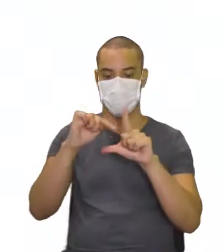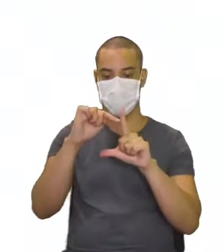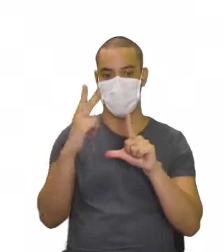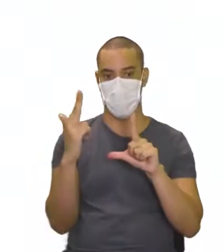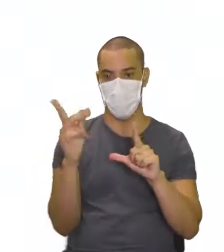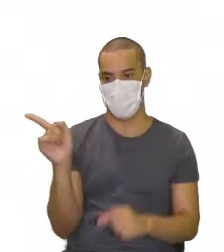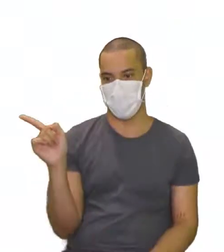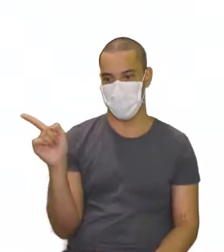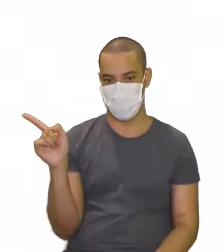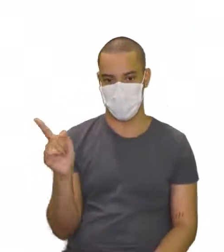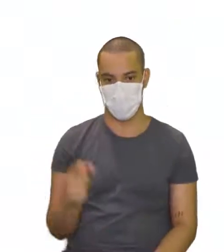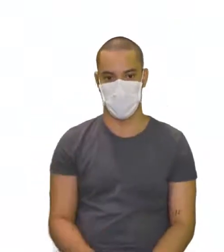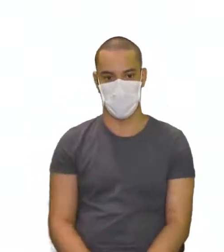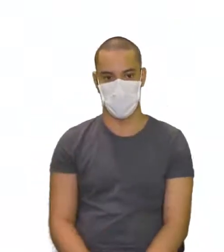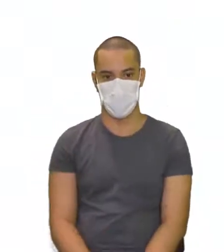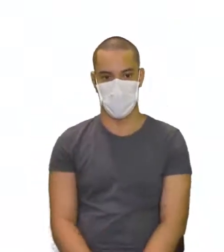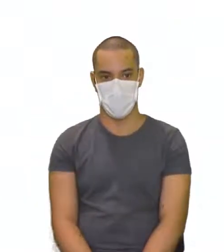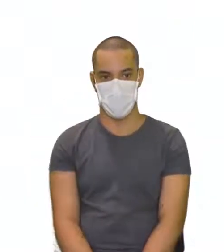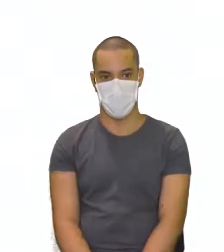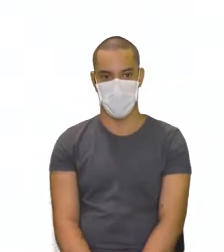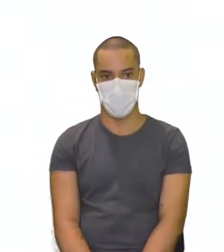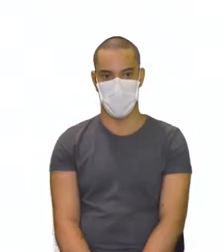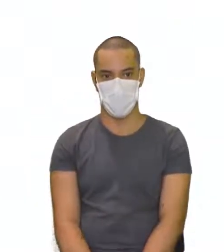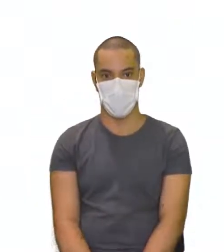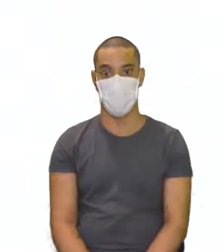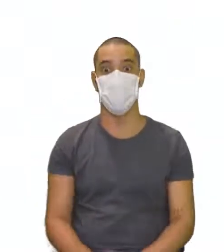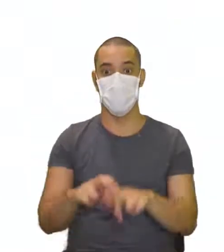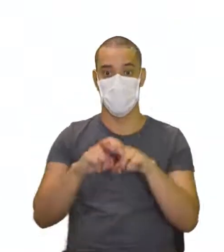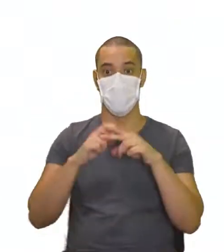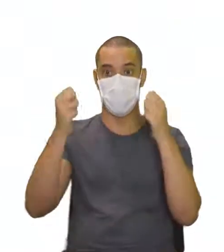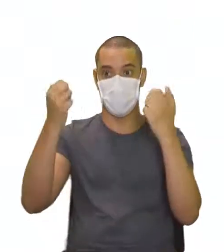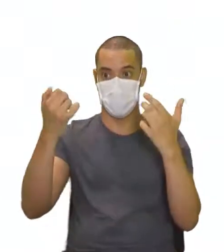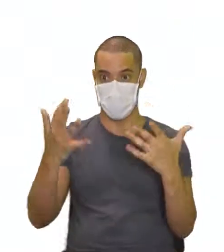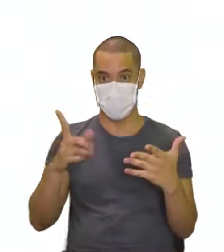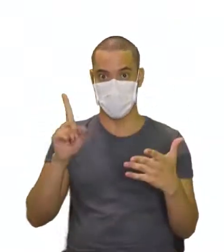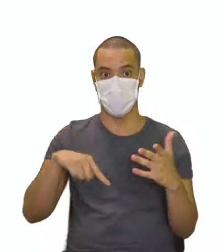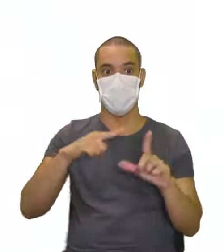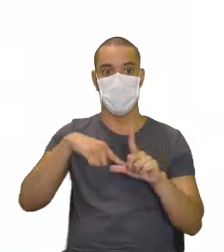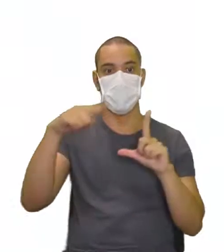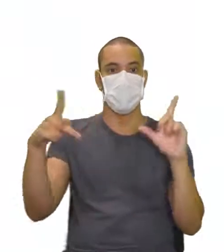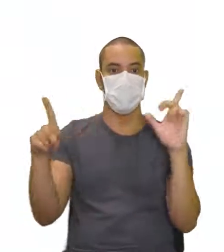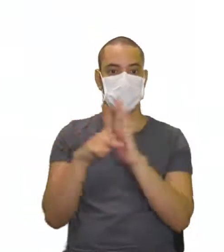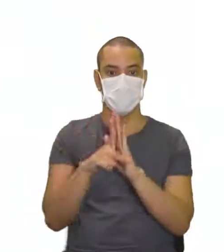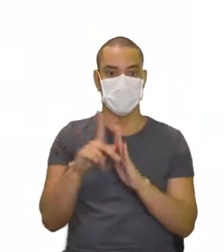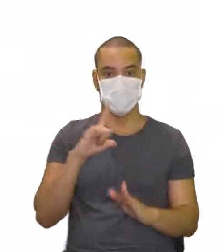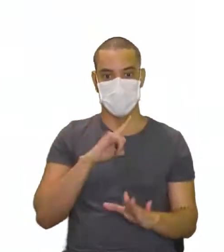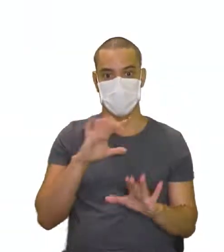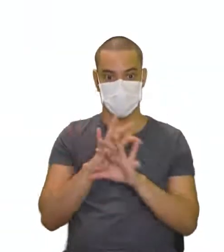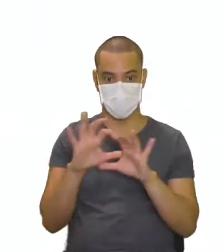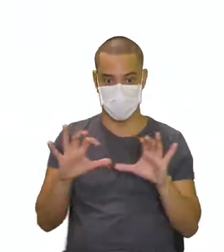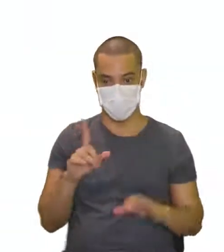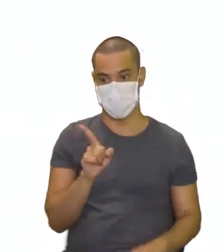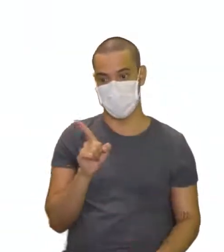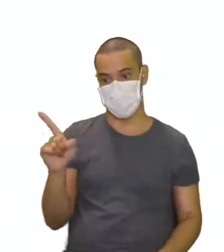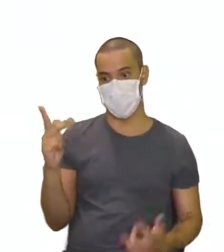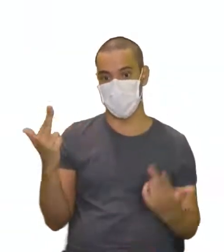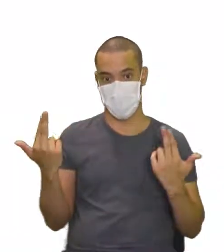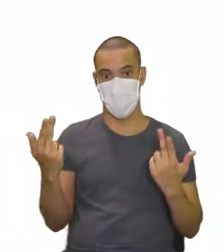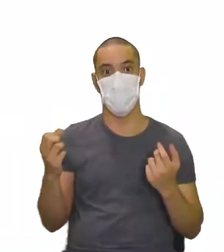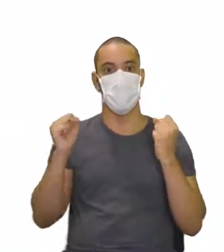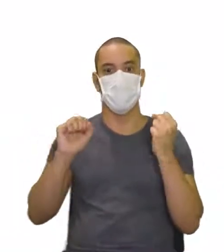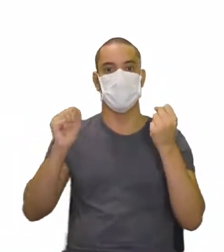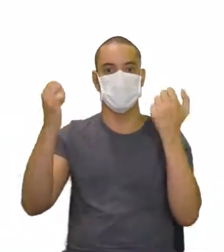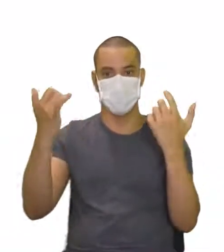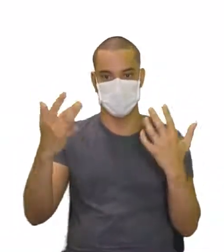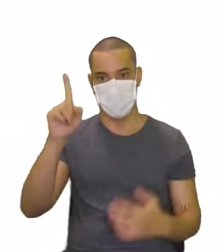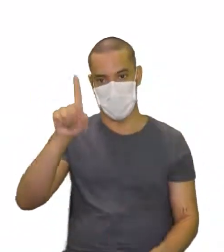decrescente. Então, se você vê aí, olha só, fala que é um gráfico de gerador. Se está com a reta decrescente dessa forma, você pode falar que é